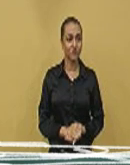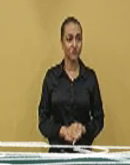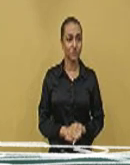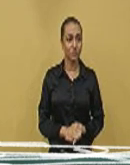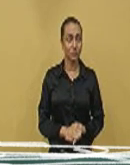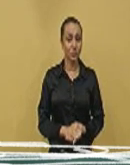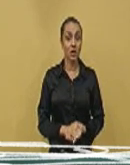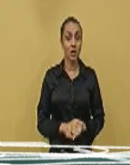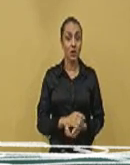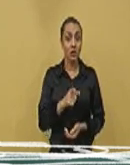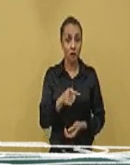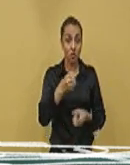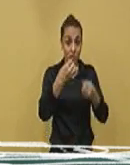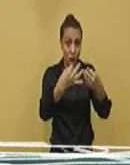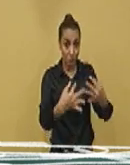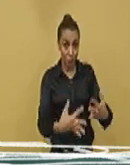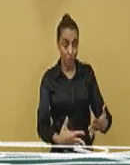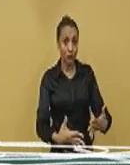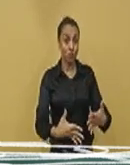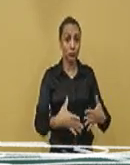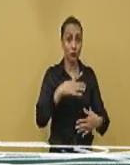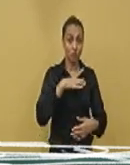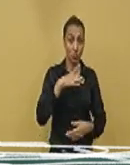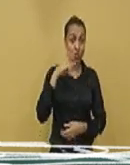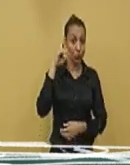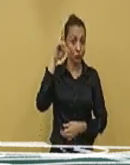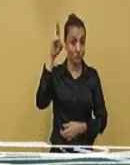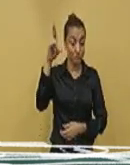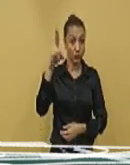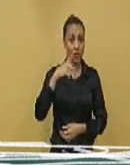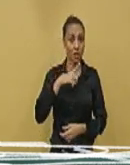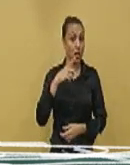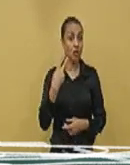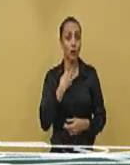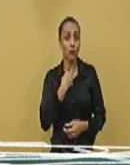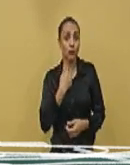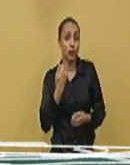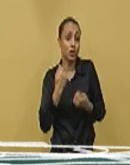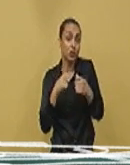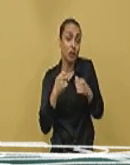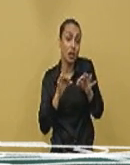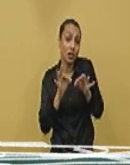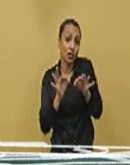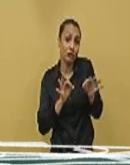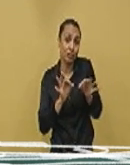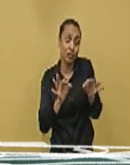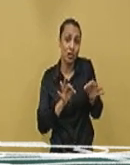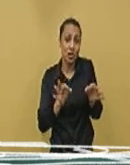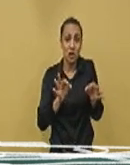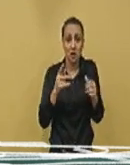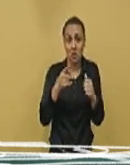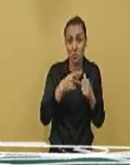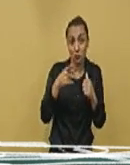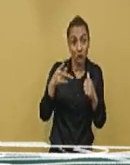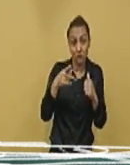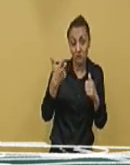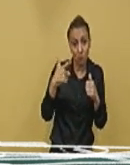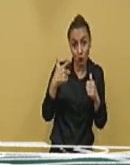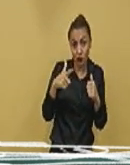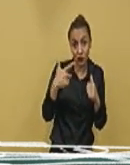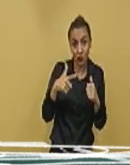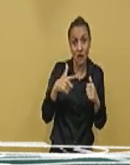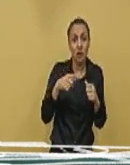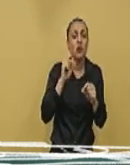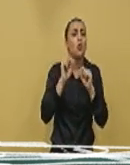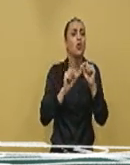Sobre o senhor ter colocado a sua esposa em um cargo ao qual ela não estava devidamente preparada, com pós-graduação devida, o que o senhor